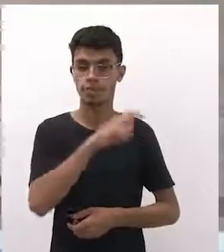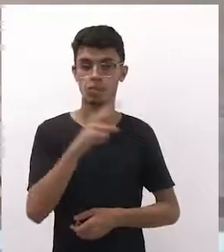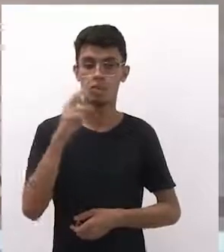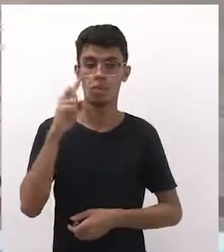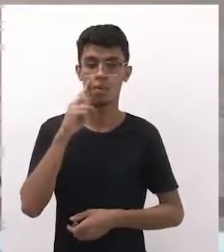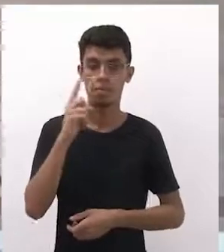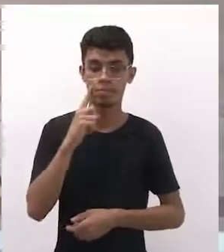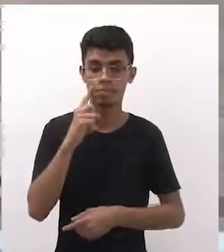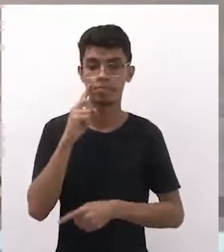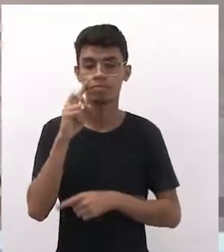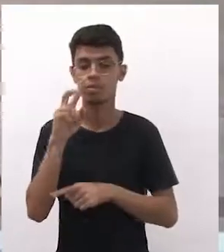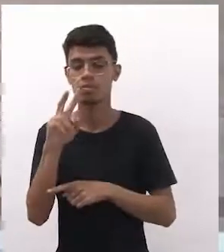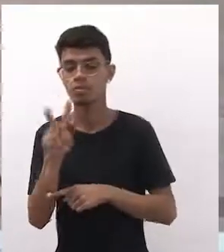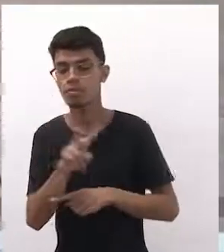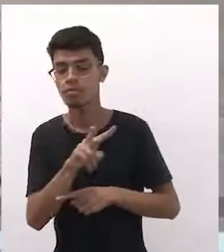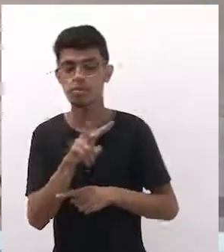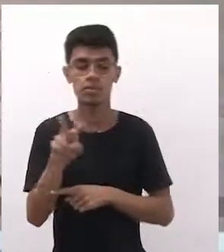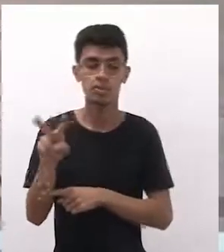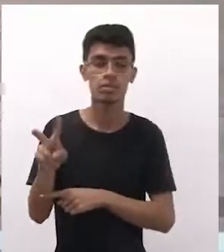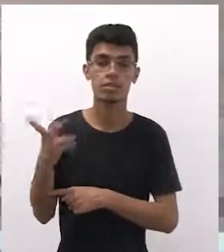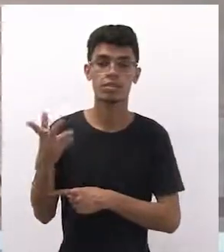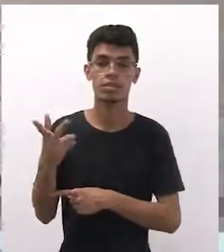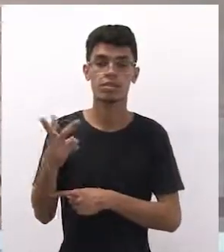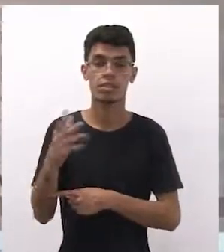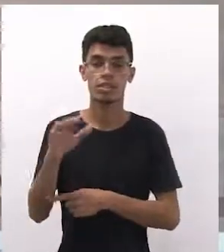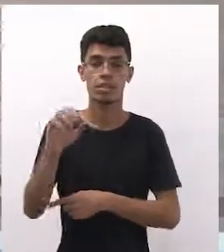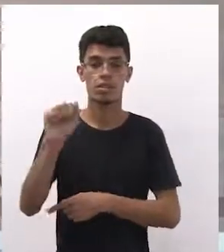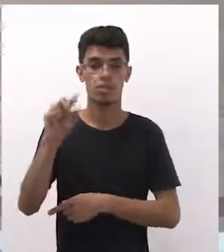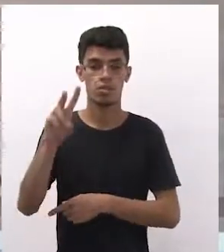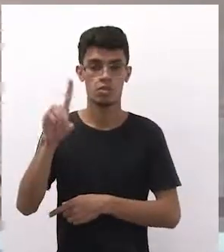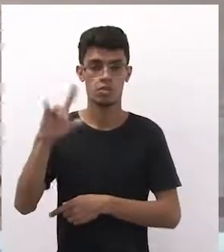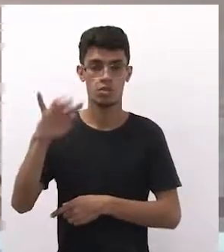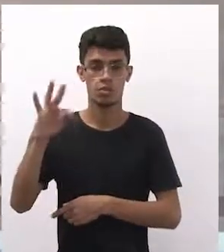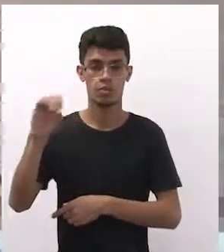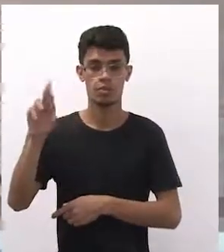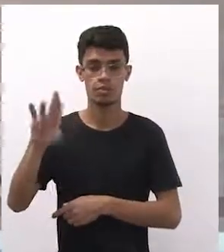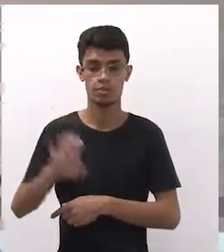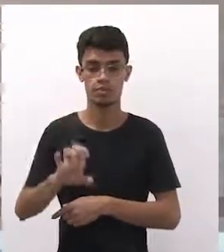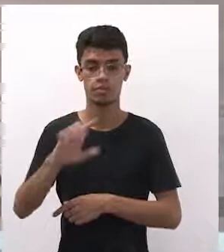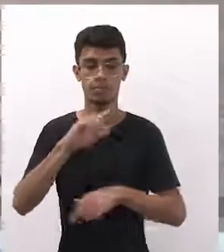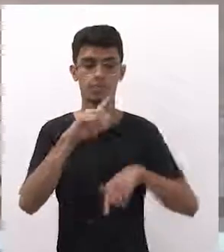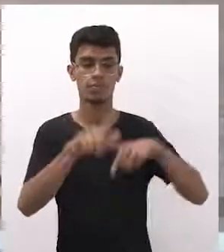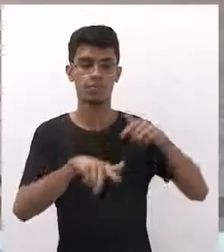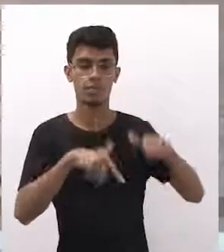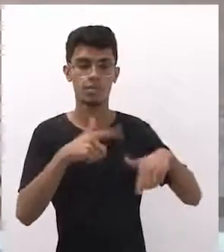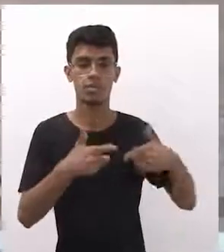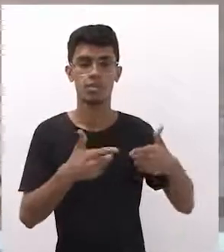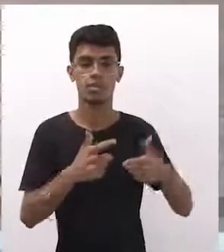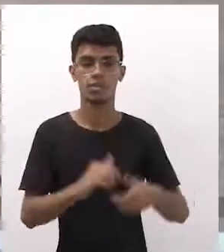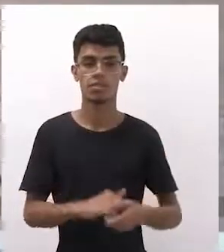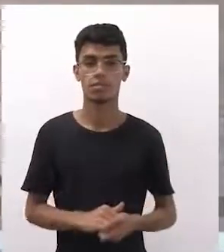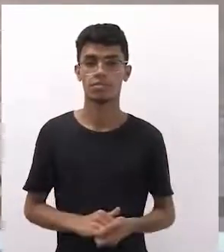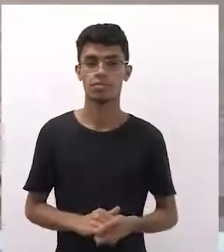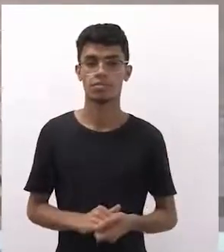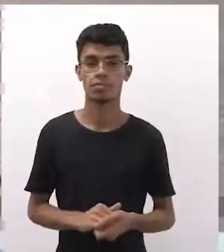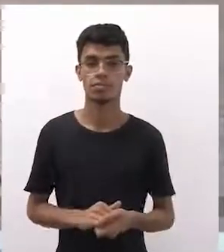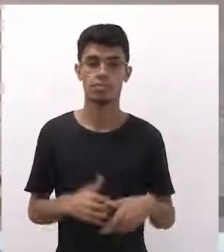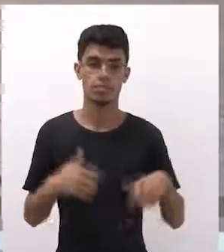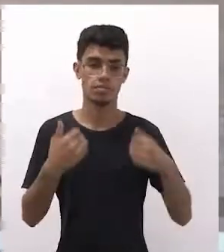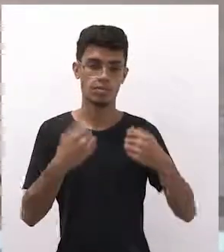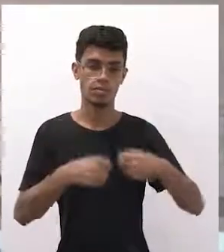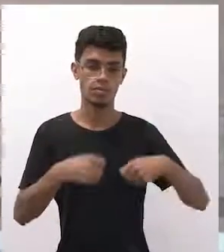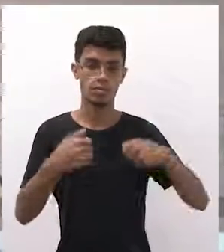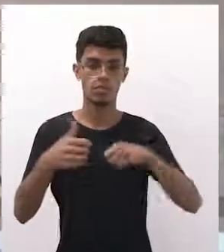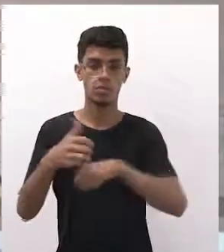fiscalização, principalmente porque a gente tem auditores fiscais do trabalho em quantidade muito aquém do que a gente precisaria. É uma carreira